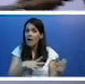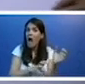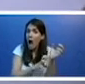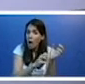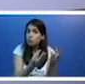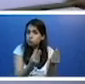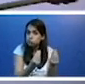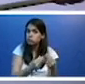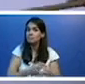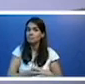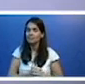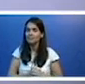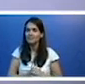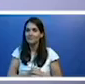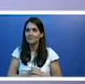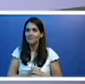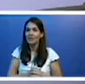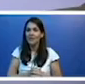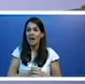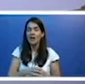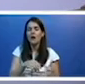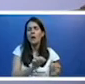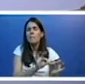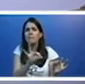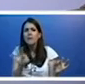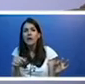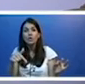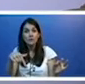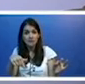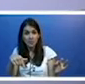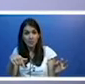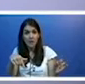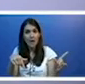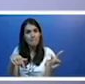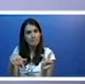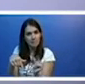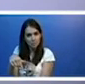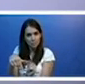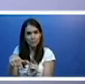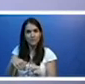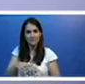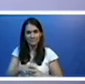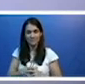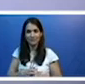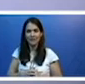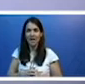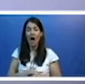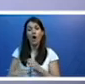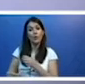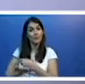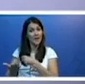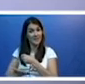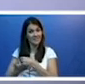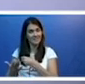acidez. Quanto mais próximo do 7, menos ácido é aquela substância. Agora, uma substância básica, ela seria